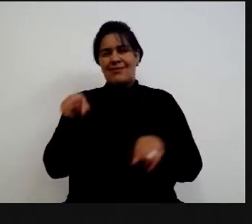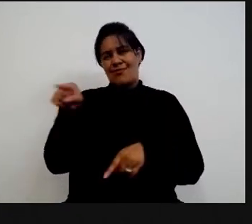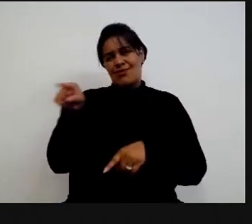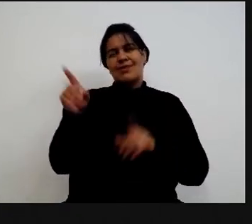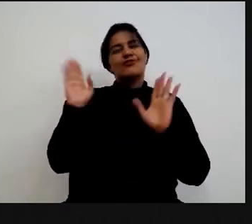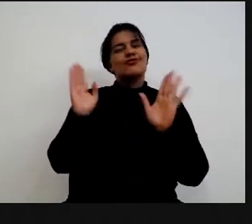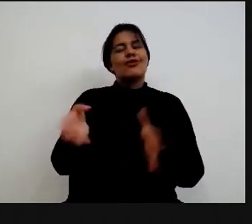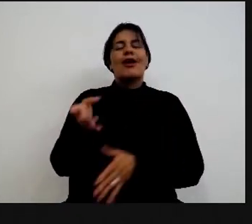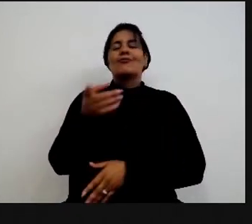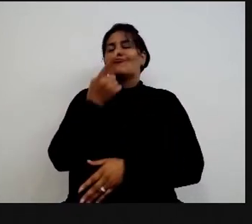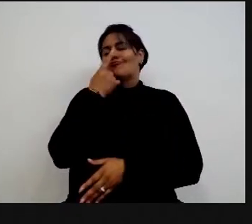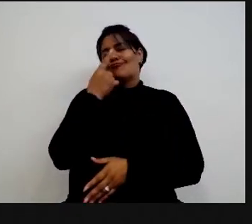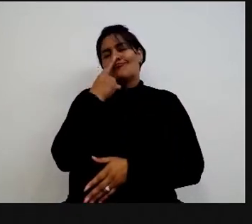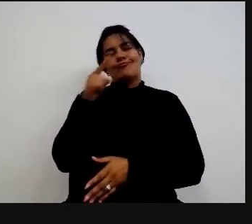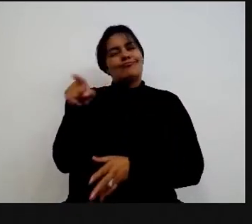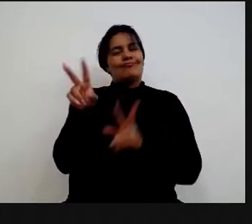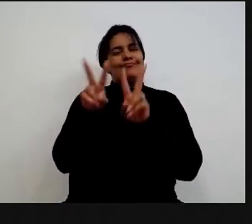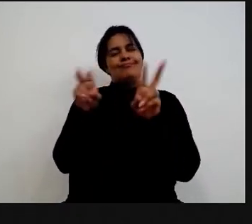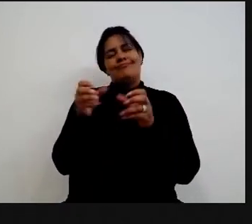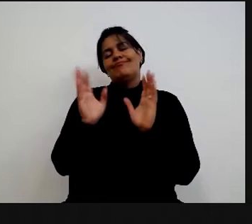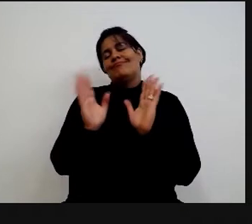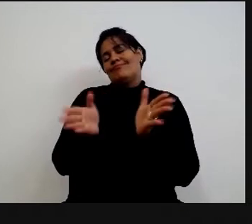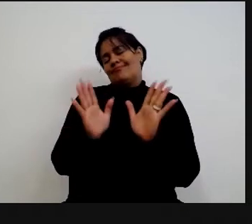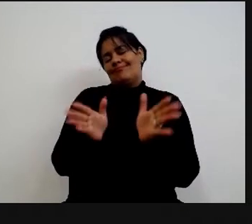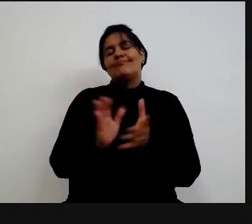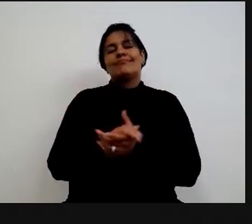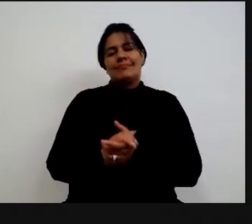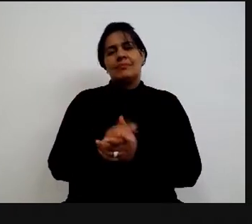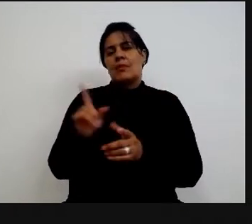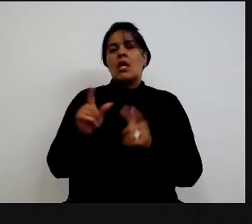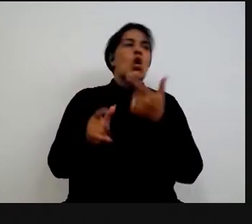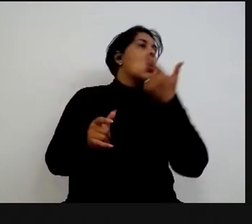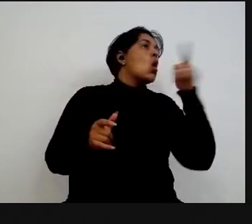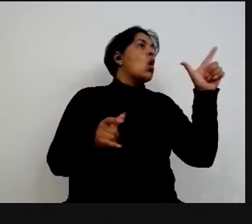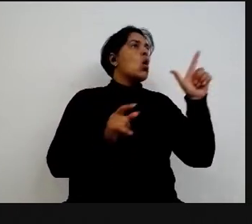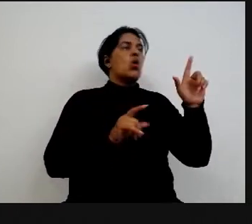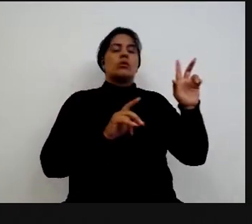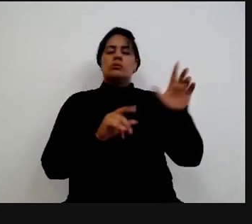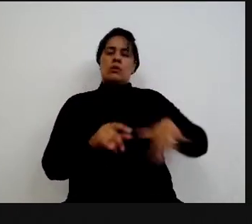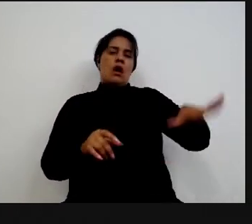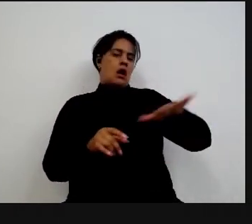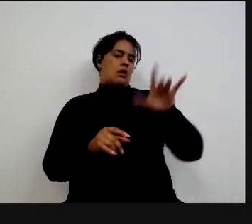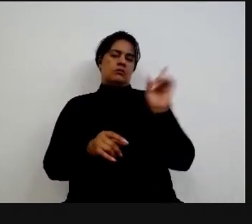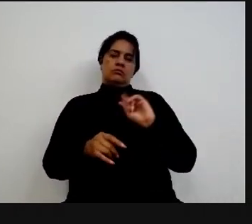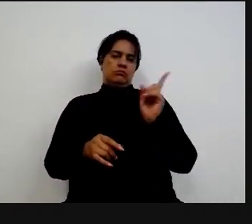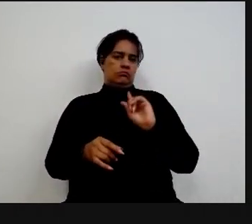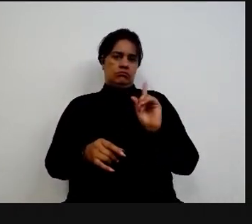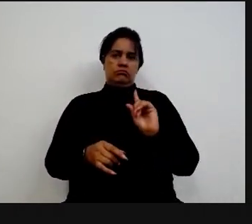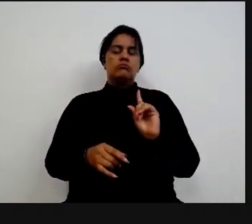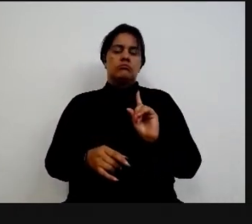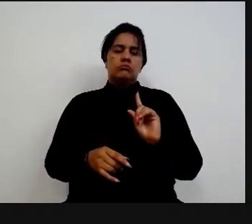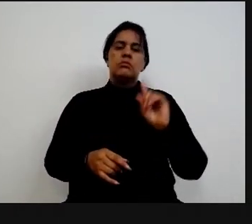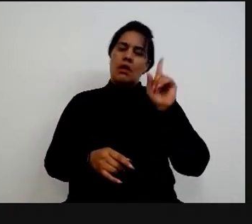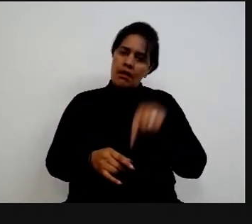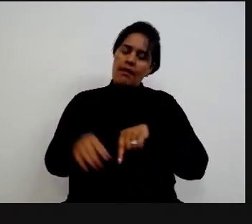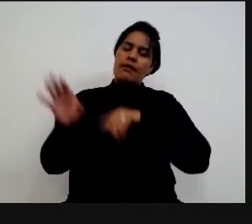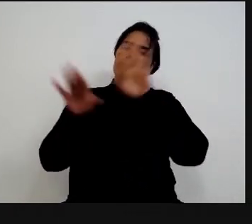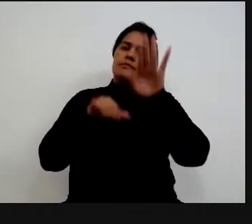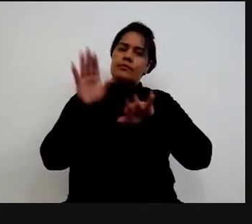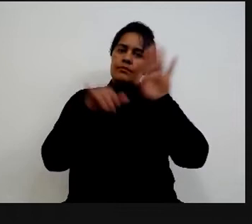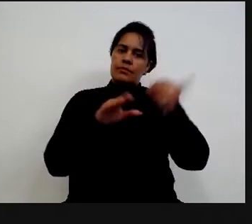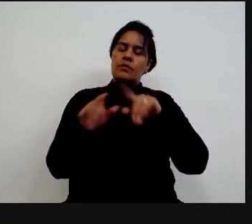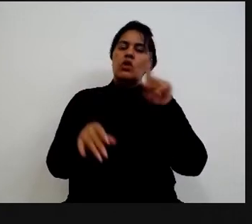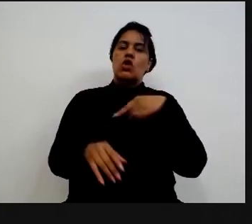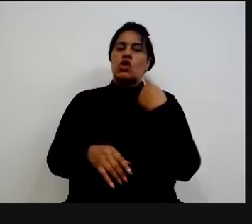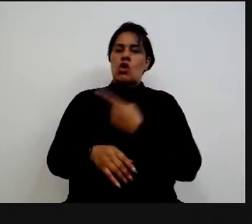dar aula de uma coisa completamente fora da sua área profissional. Então, no processo de recrutamento, nós